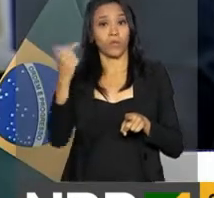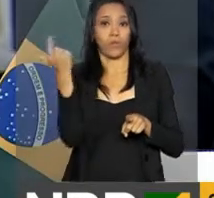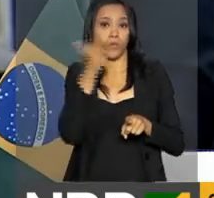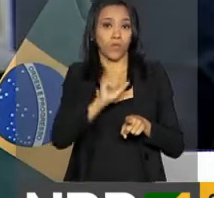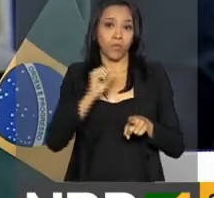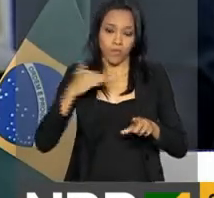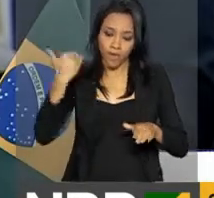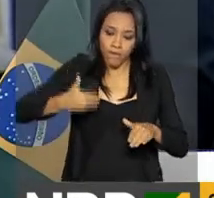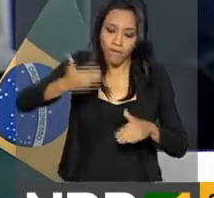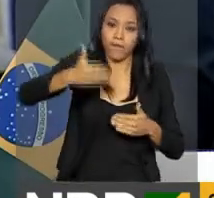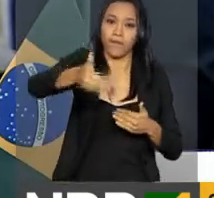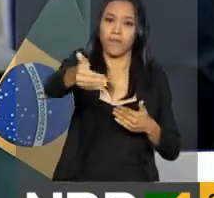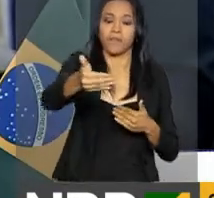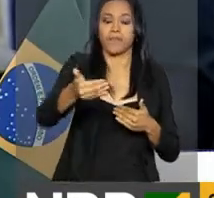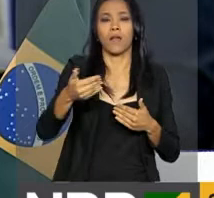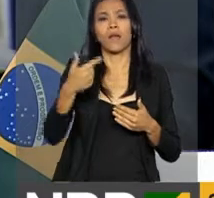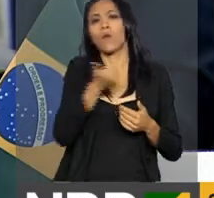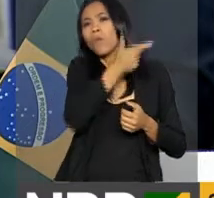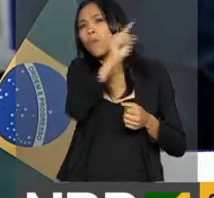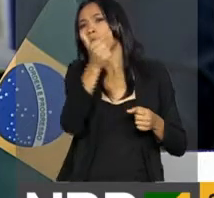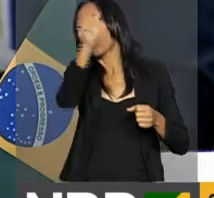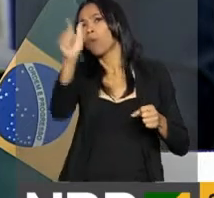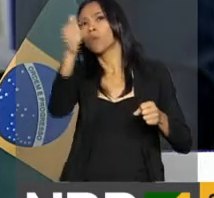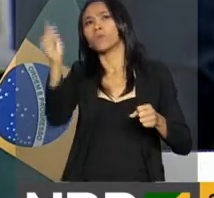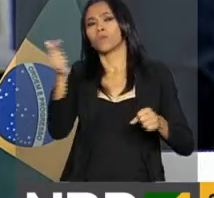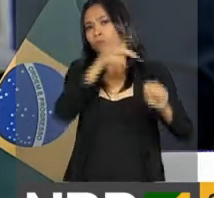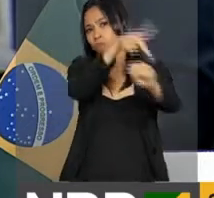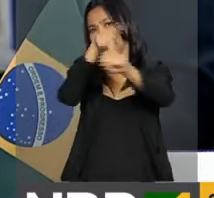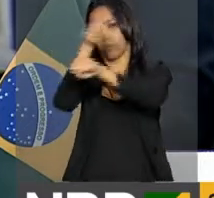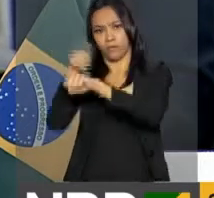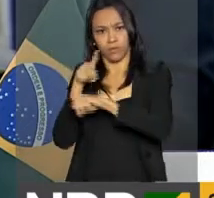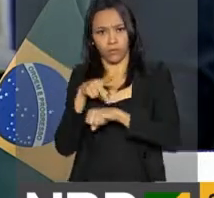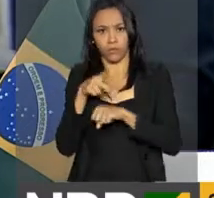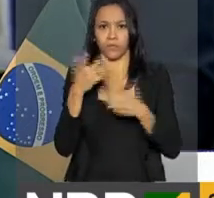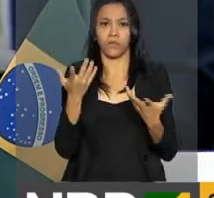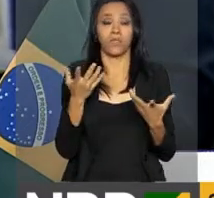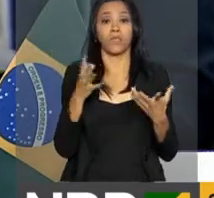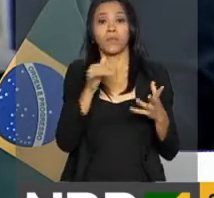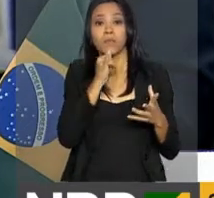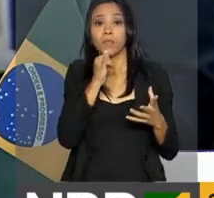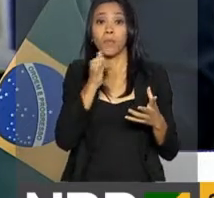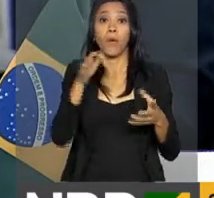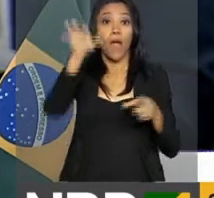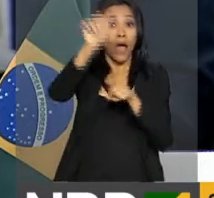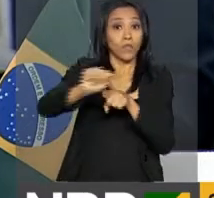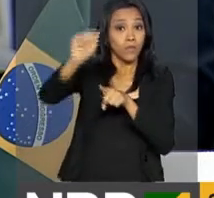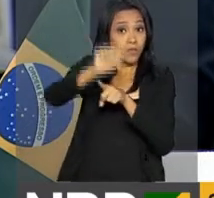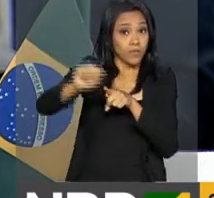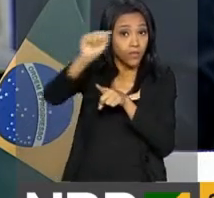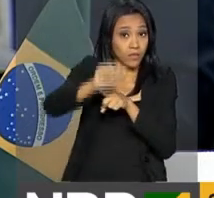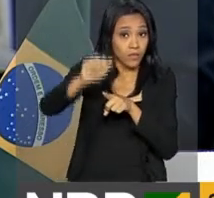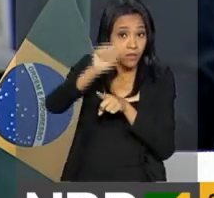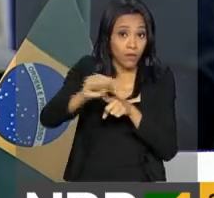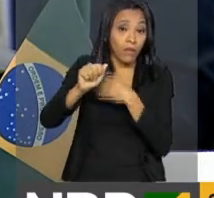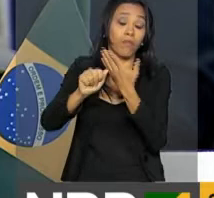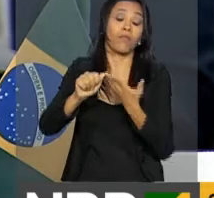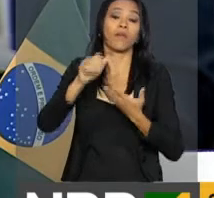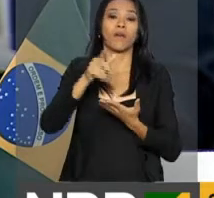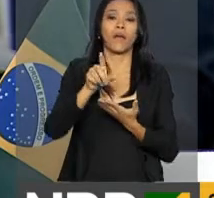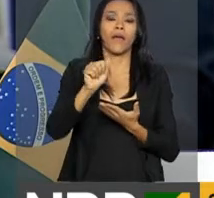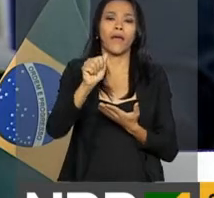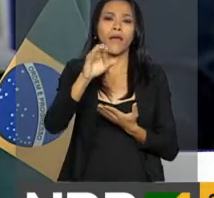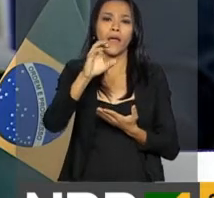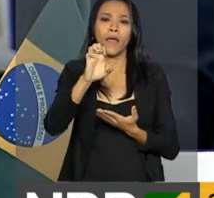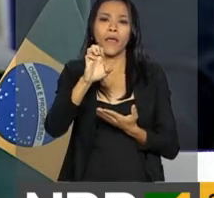nos entendimentos com outros parceiros. As negociações com a Associação Europeia de Livre Comércio